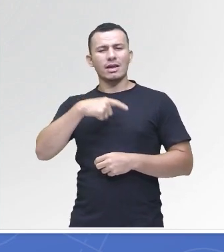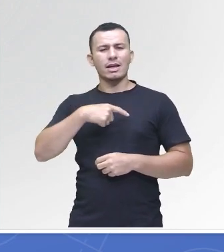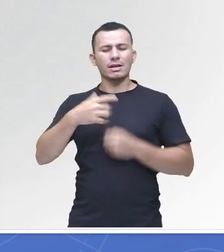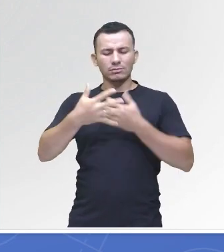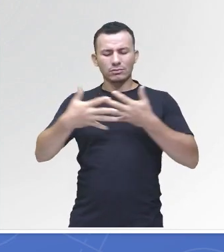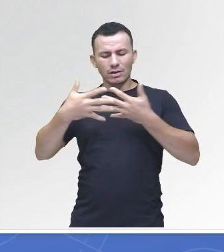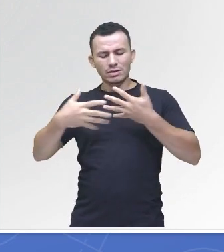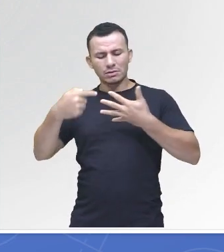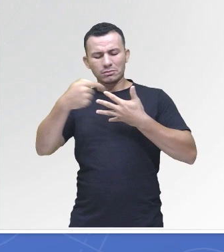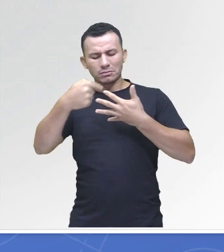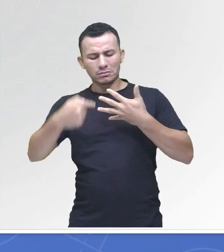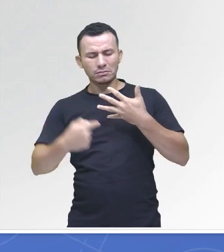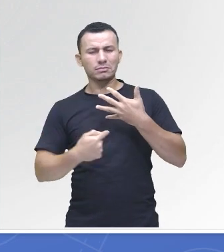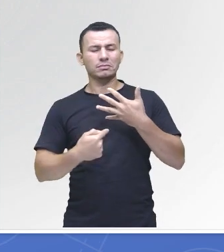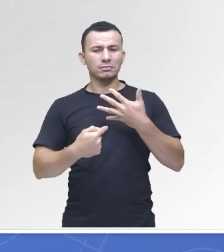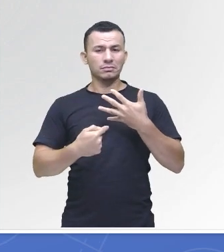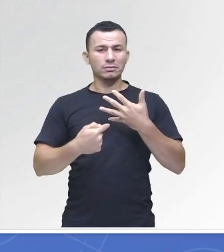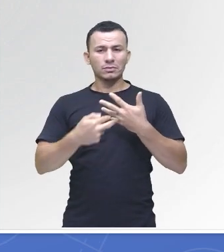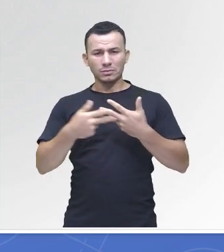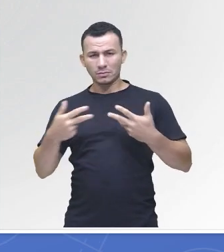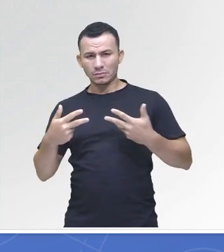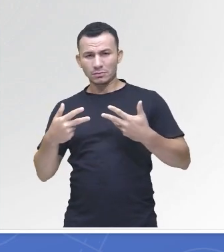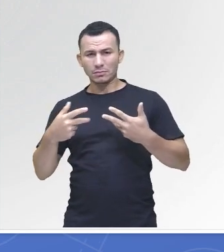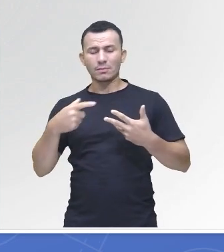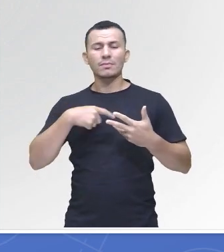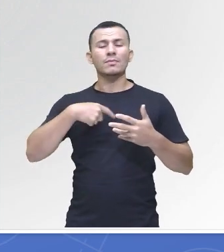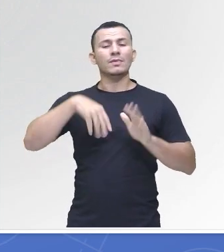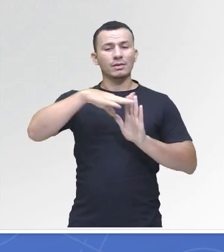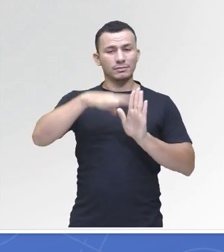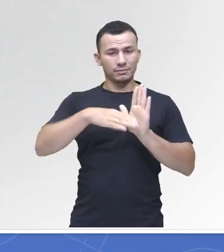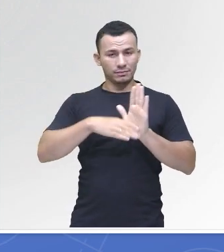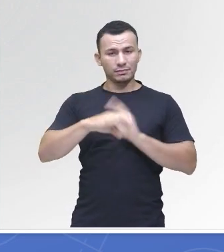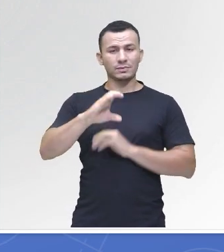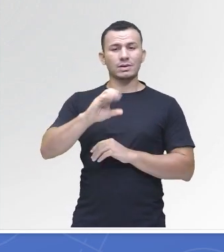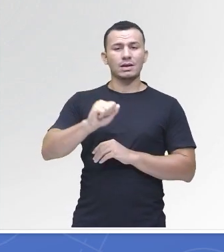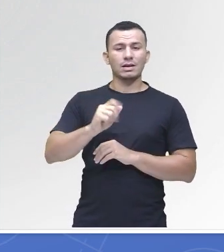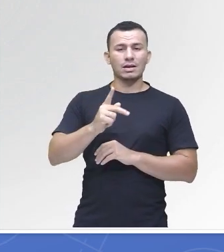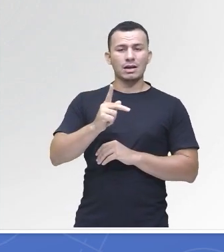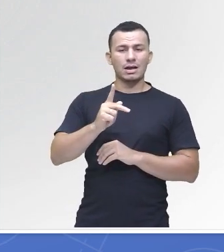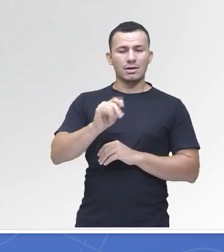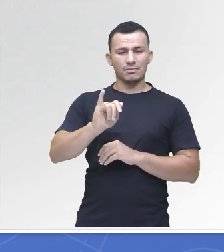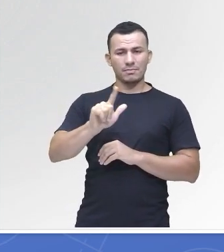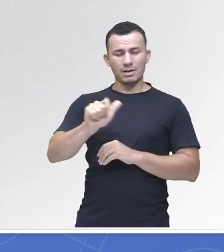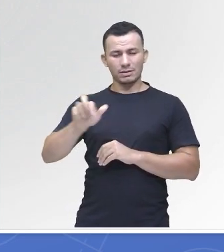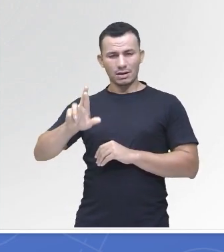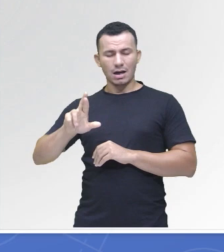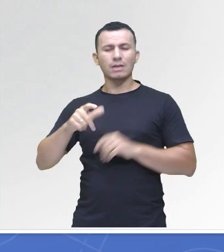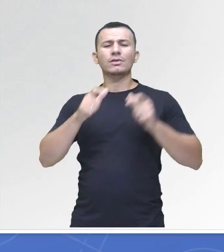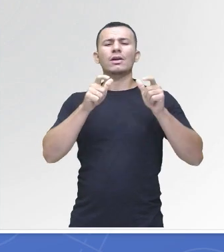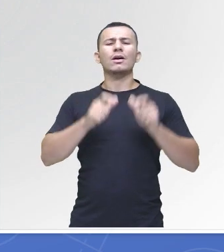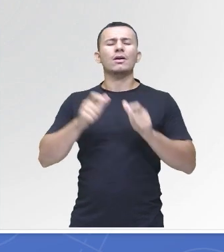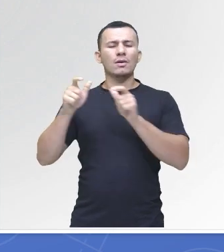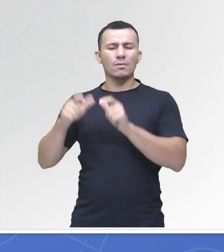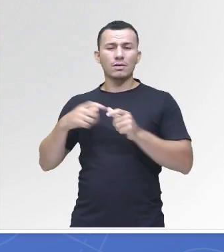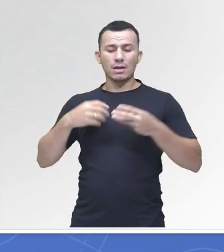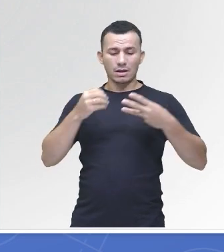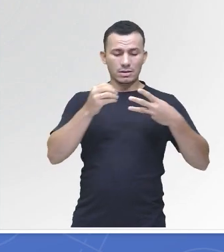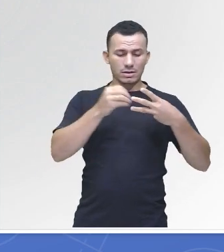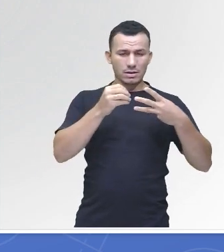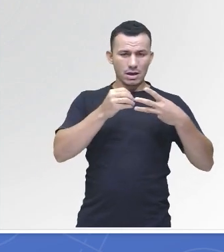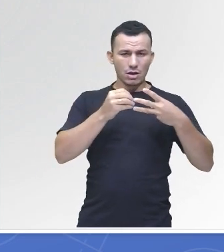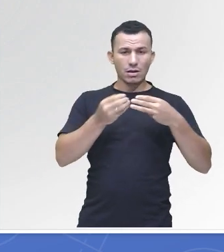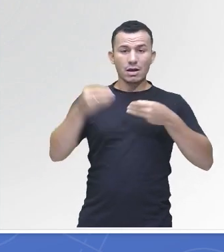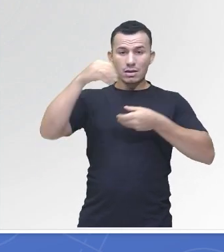Então, o sistema vascular linfático, ele é formado por capilares linfáticos que se localizam entre as células do